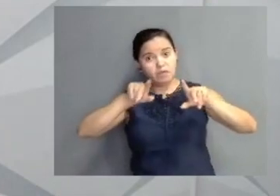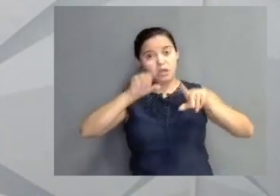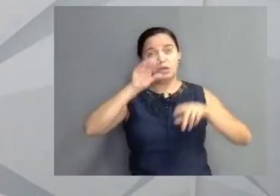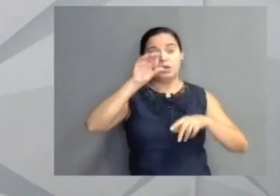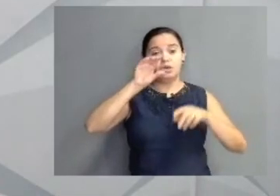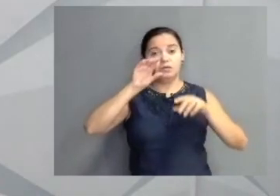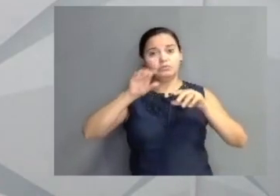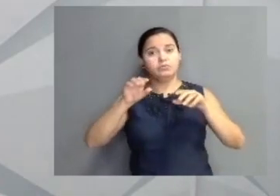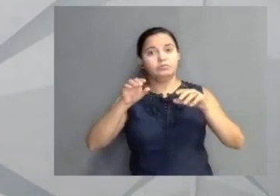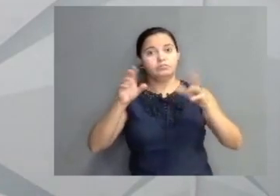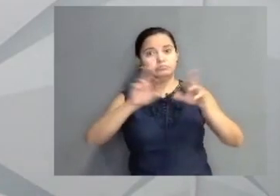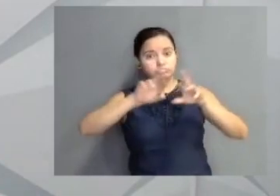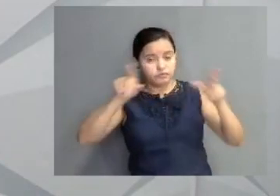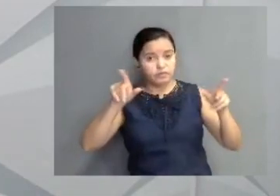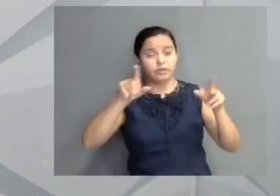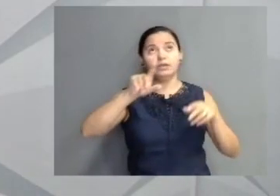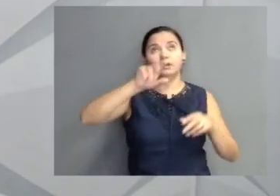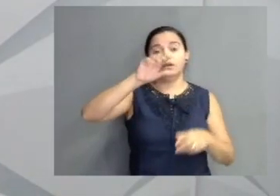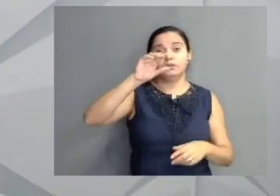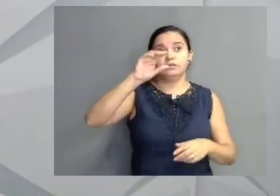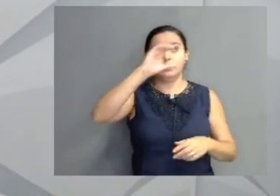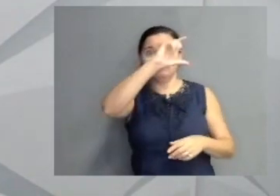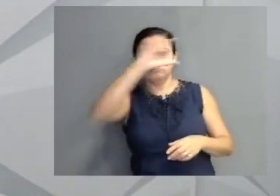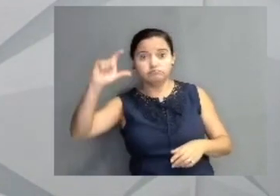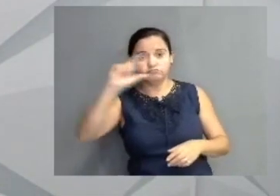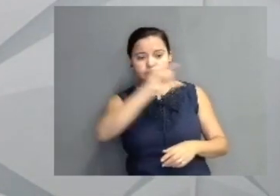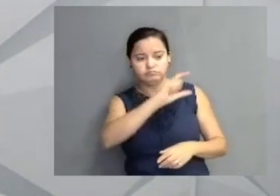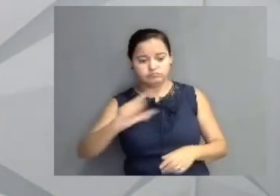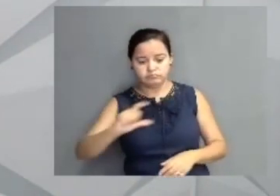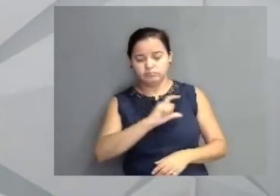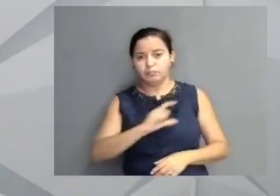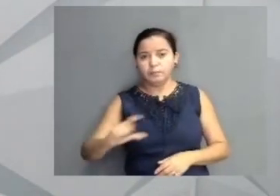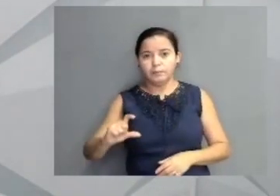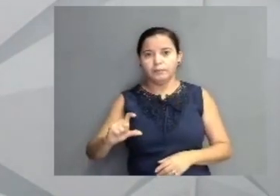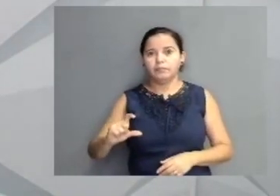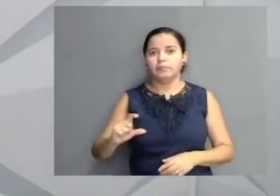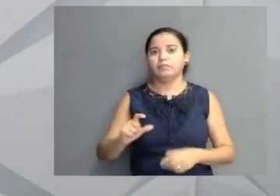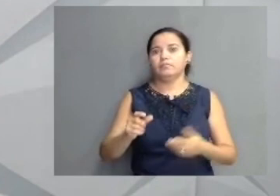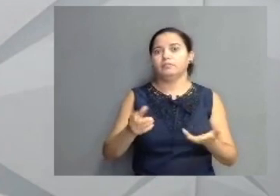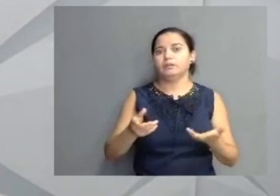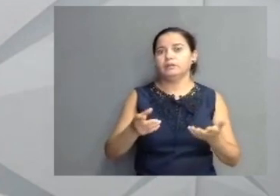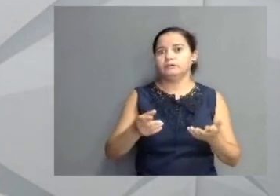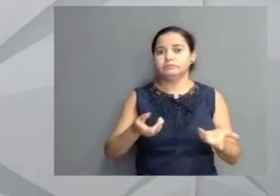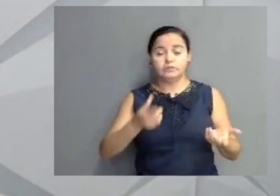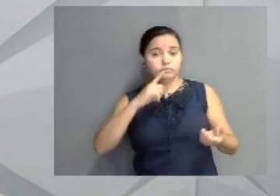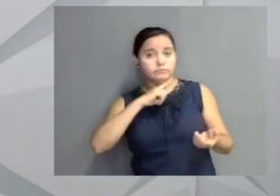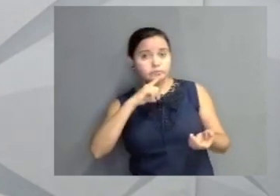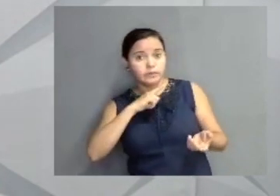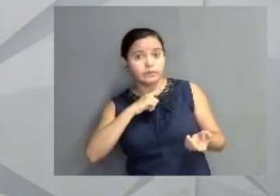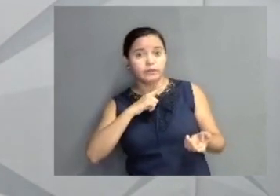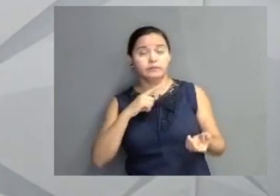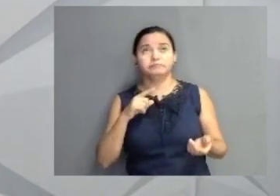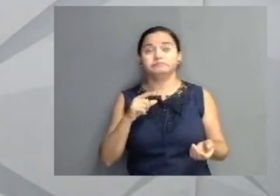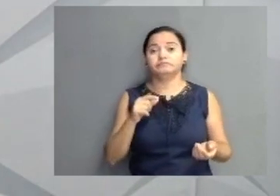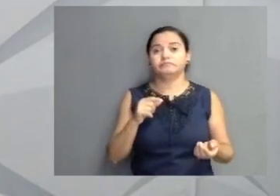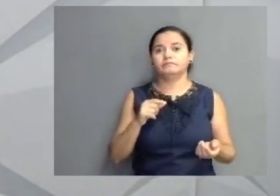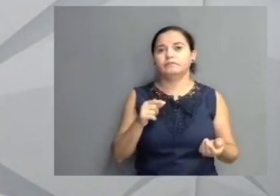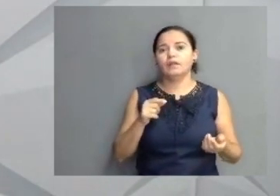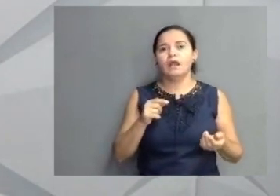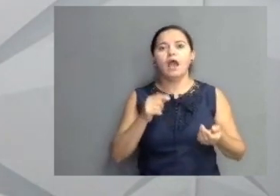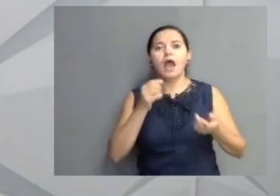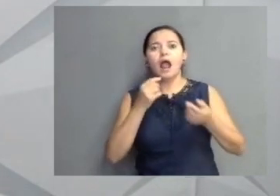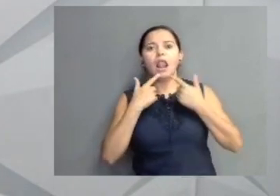ou várias estrofes, como o poema que eu trouxe, né? Ele tem 9 estrofes ao todo. Então, ó, a linguagem poética,